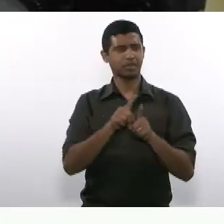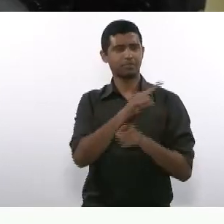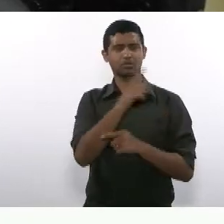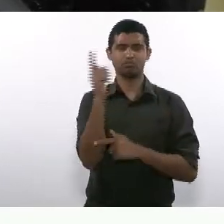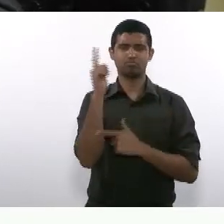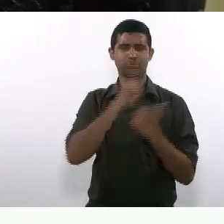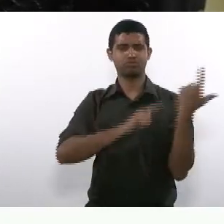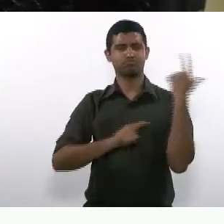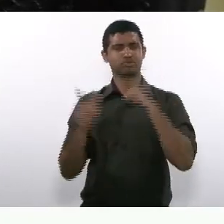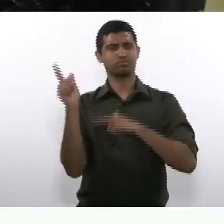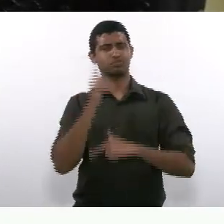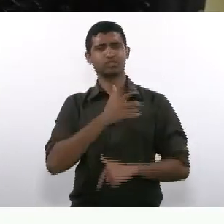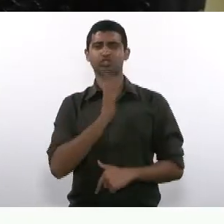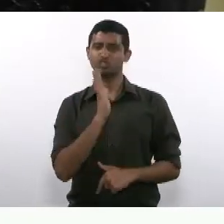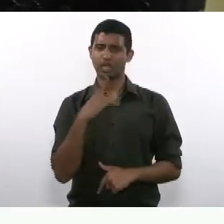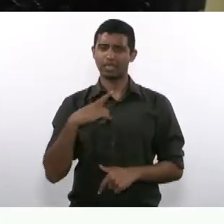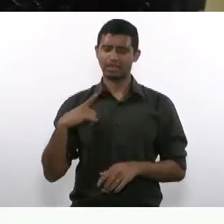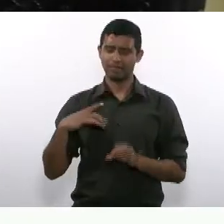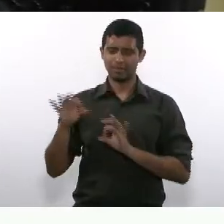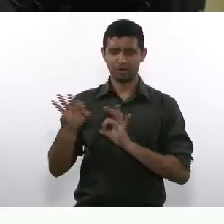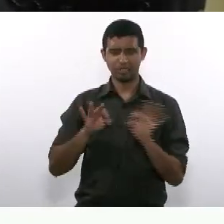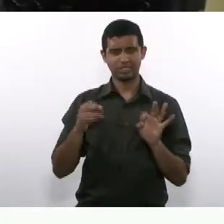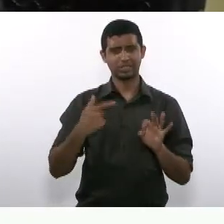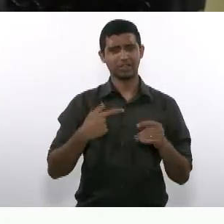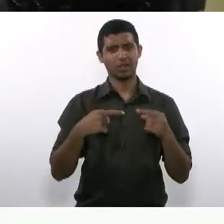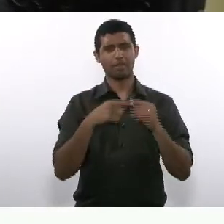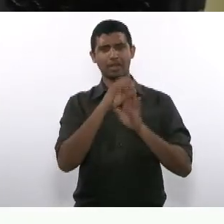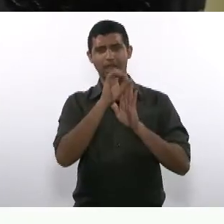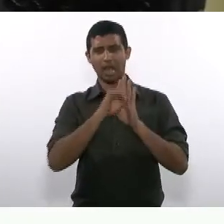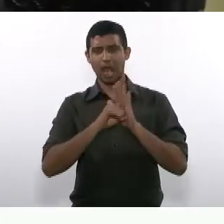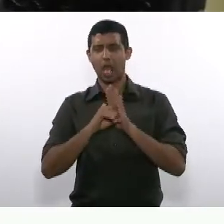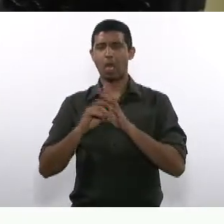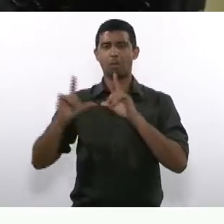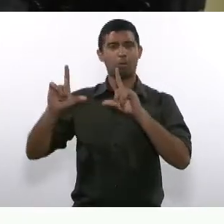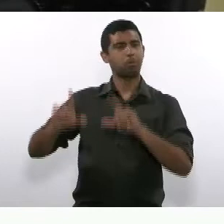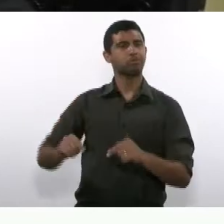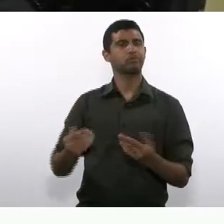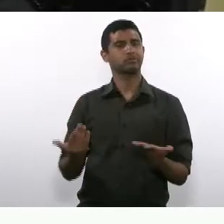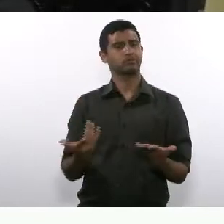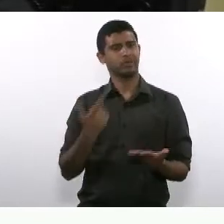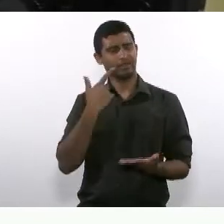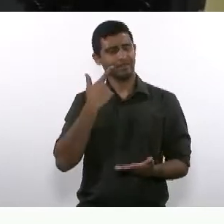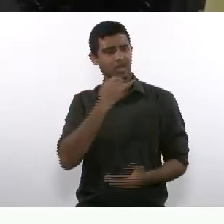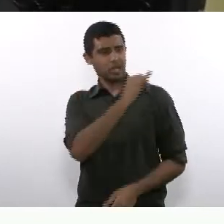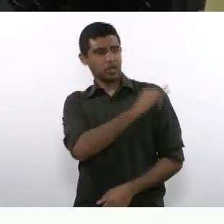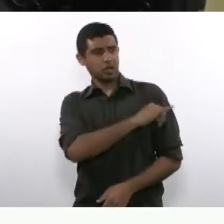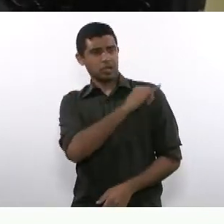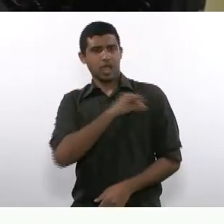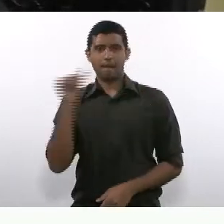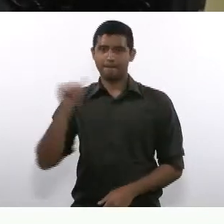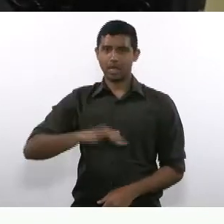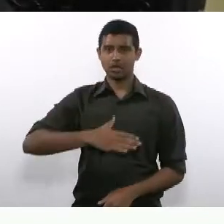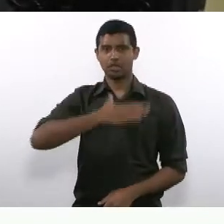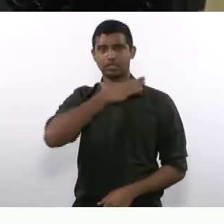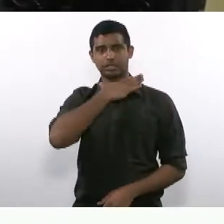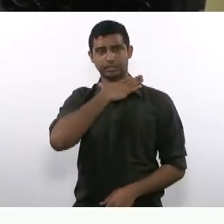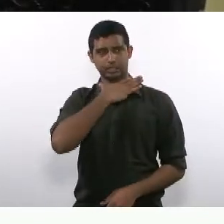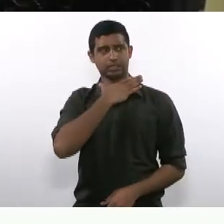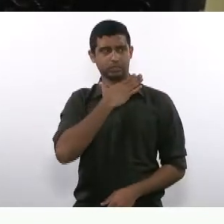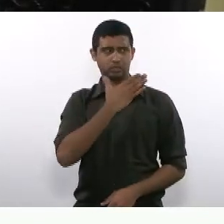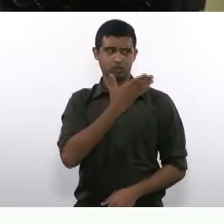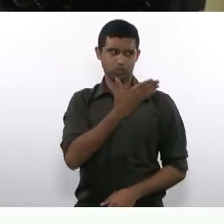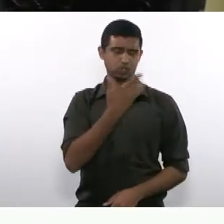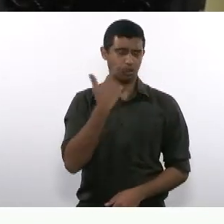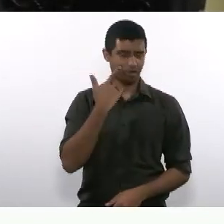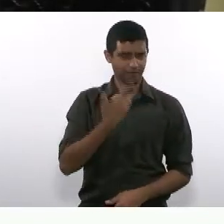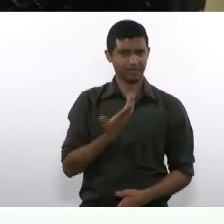fez, já num processo de achatamento do orçamento do esporte. O Estado do Rio de Janeiro vivendo a pior crise, e Vossa Excelência viveu